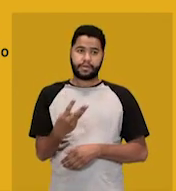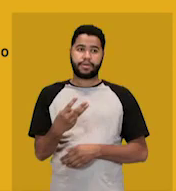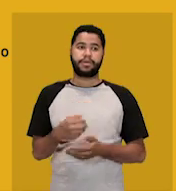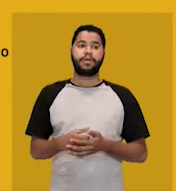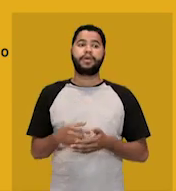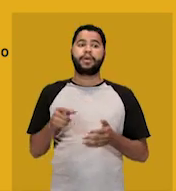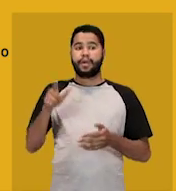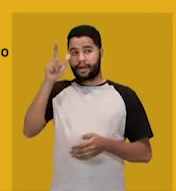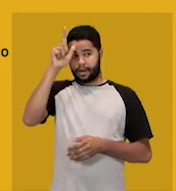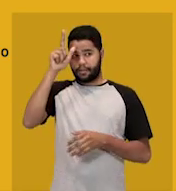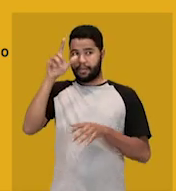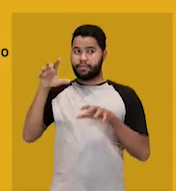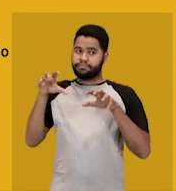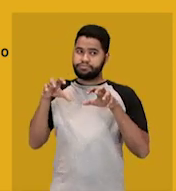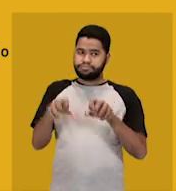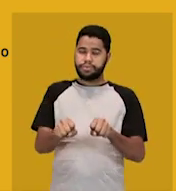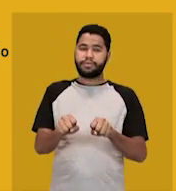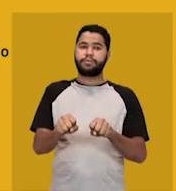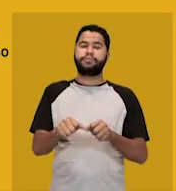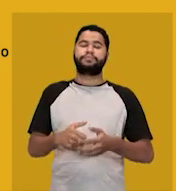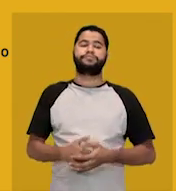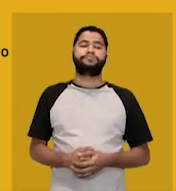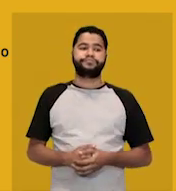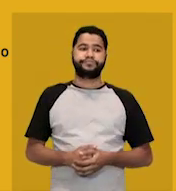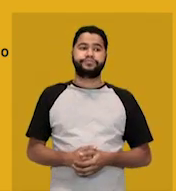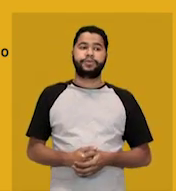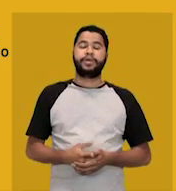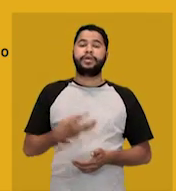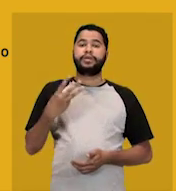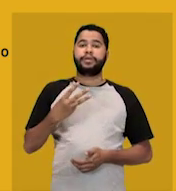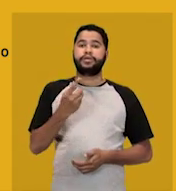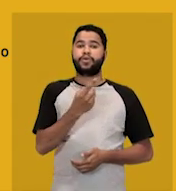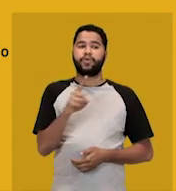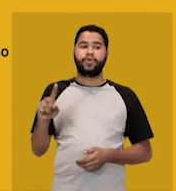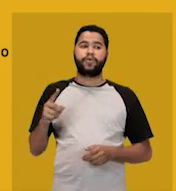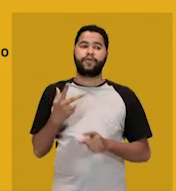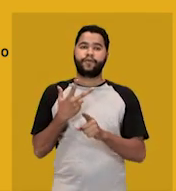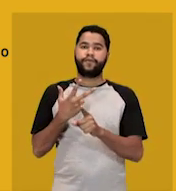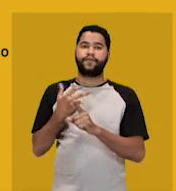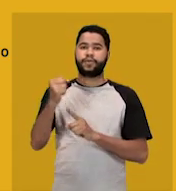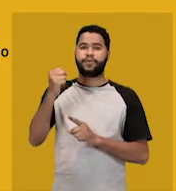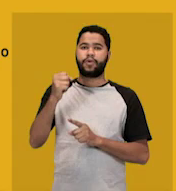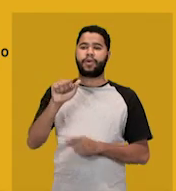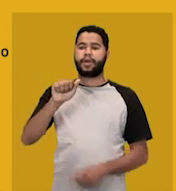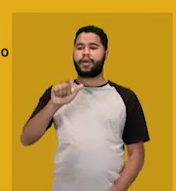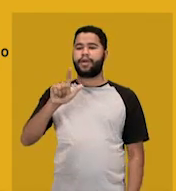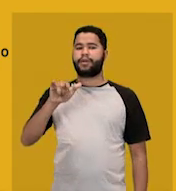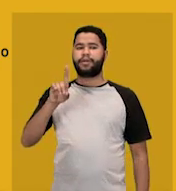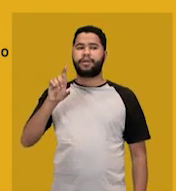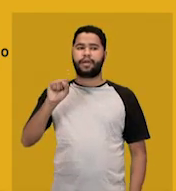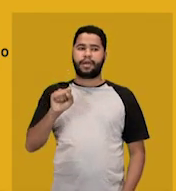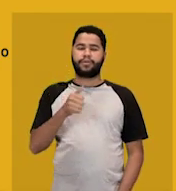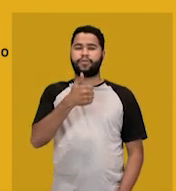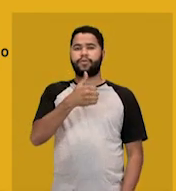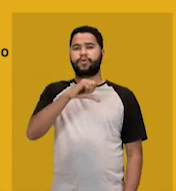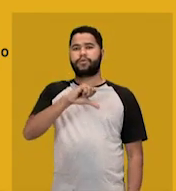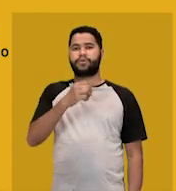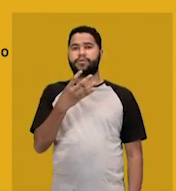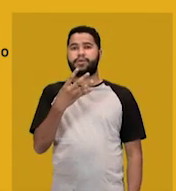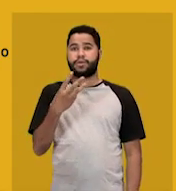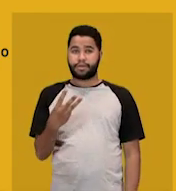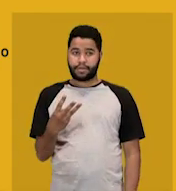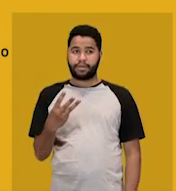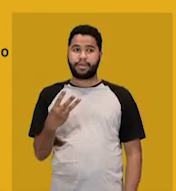a capitulação da Itália. Terceira e última fase, vitória dos aliados, de 43 a 45, último ano